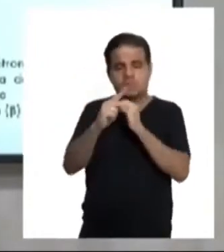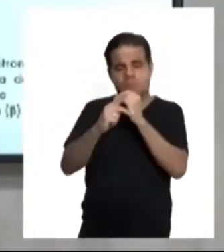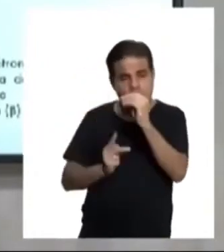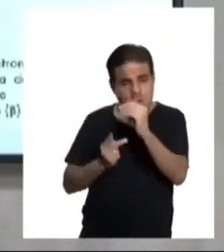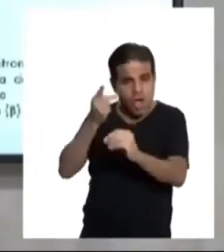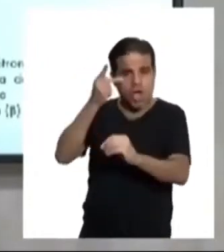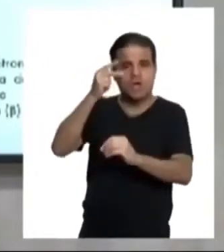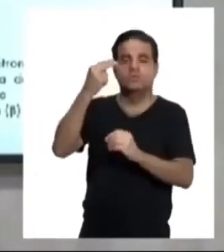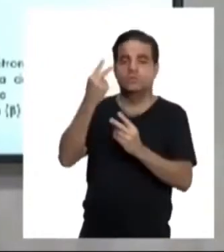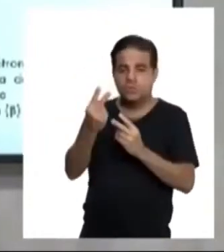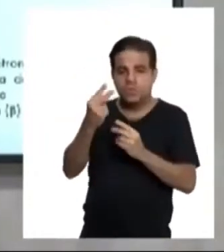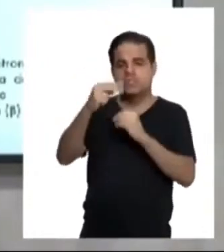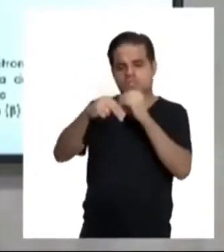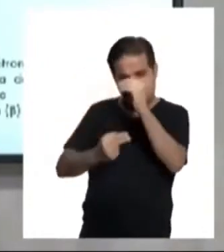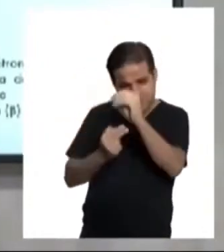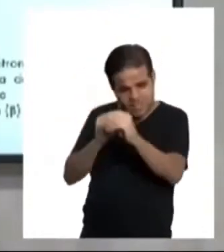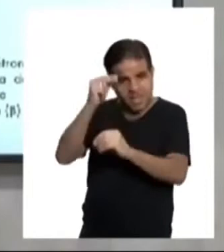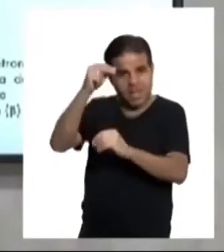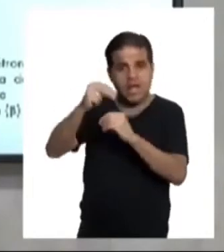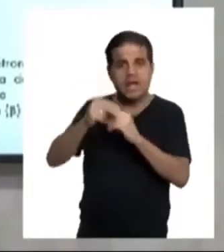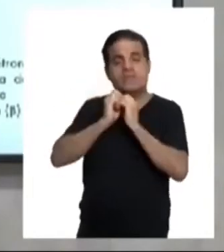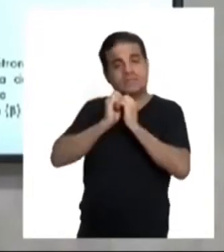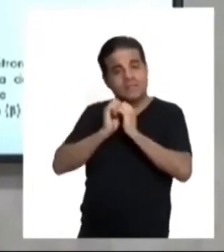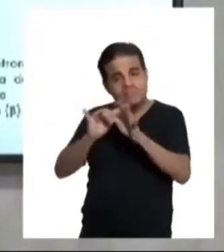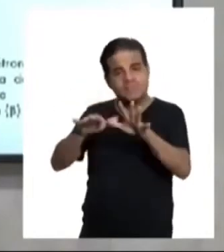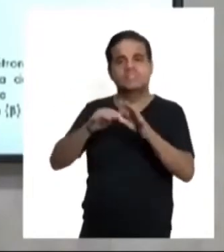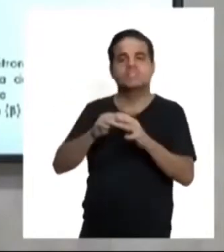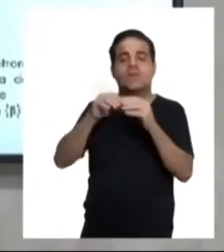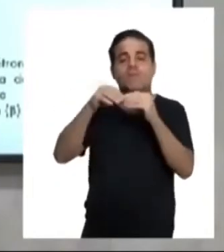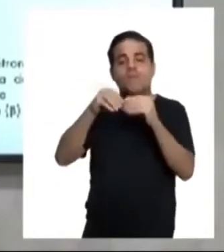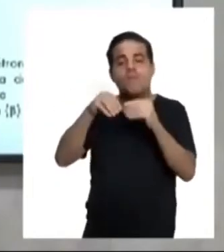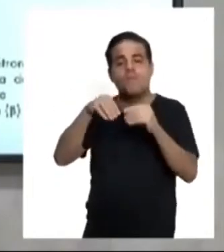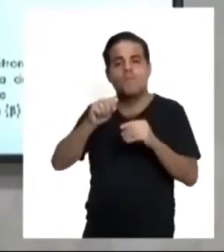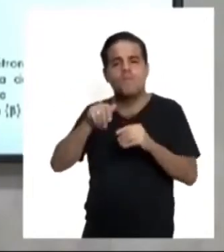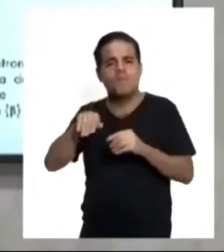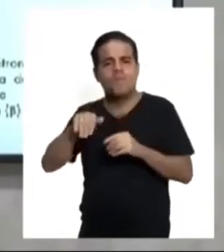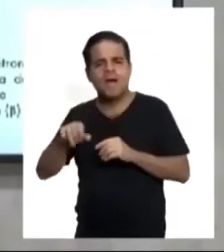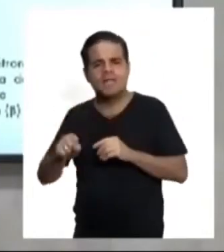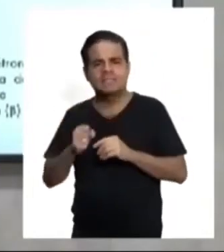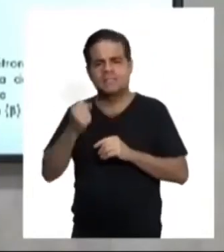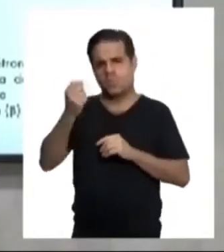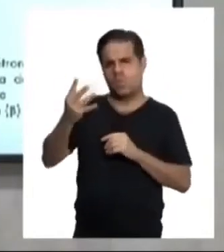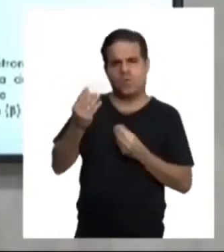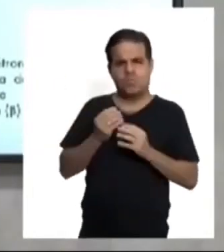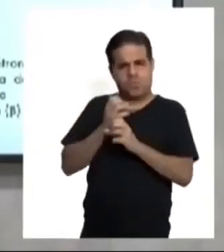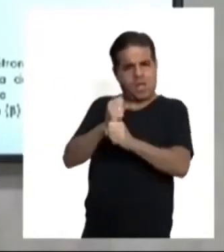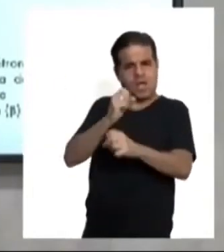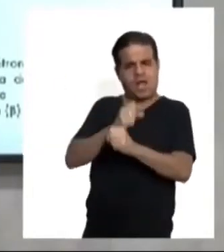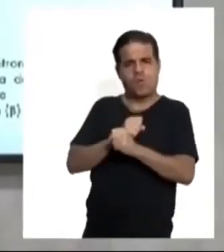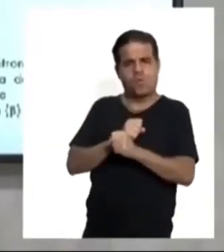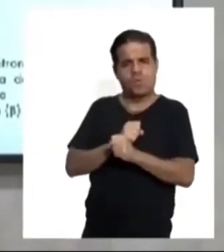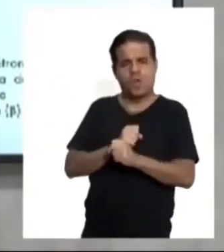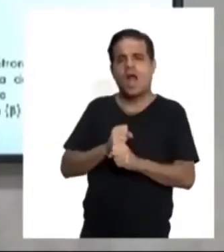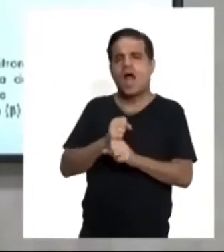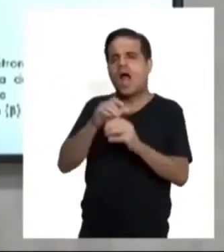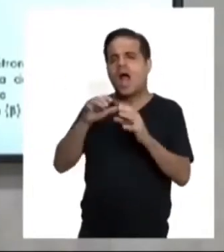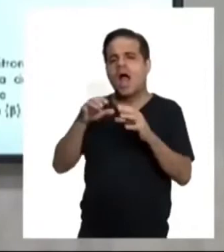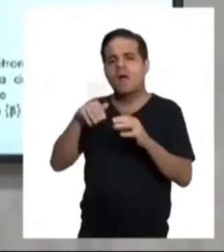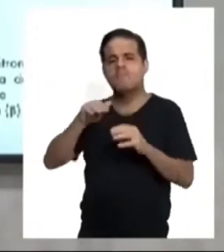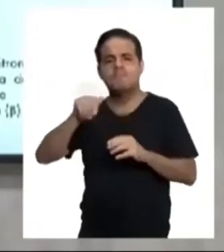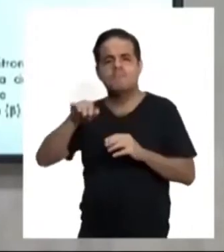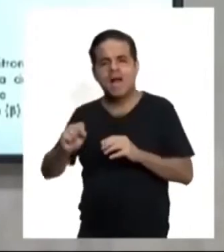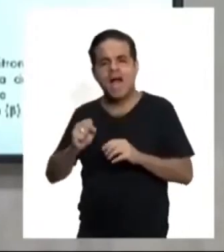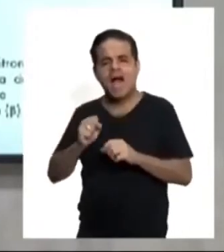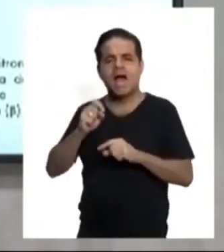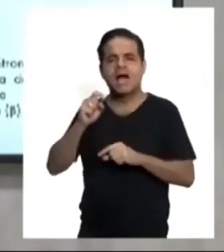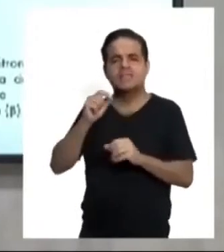nêutrons, ele está emitindo uma partícula que tem massa 4. Como se calcula mesmo a massa atômica de um átomo, moçada?